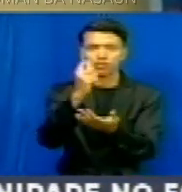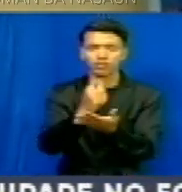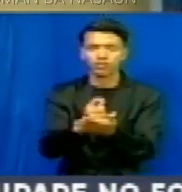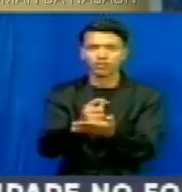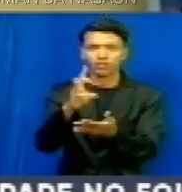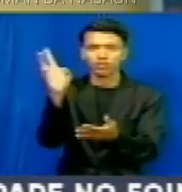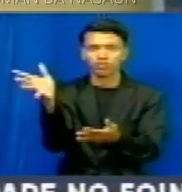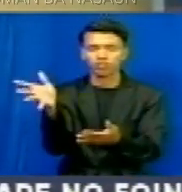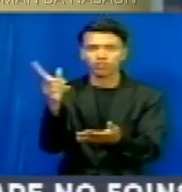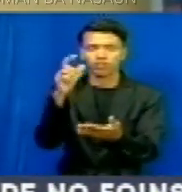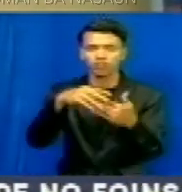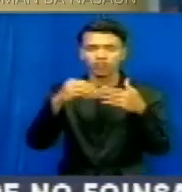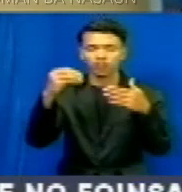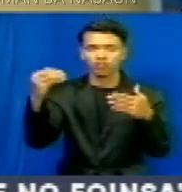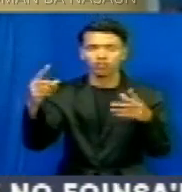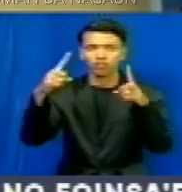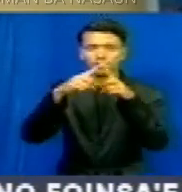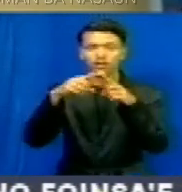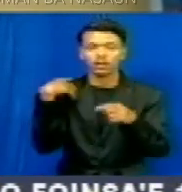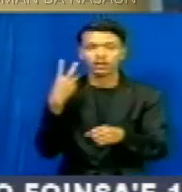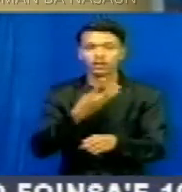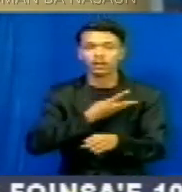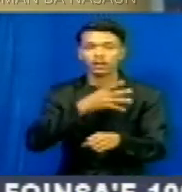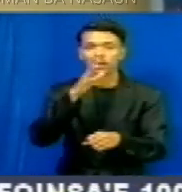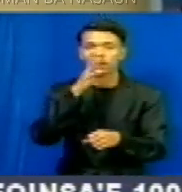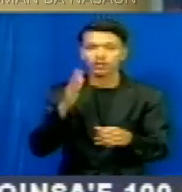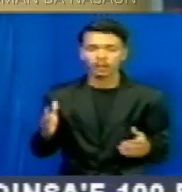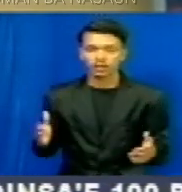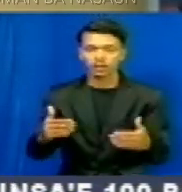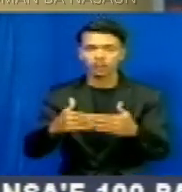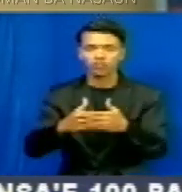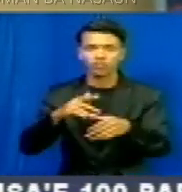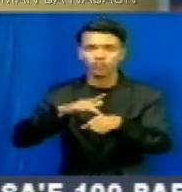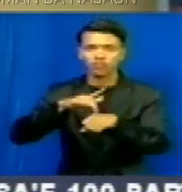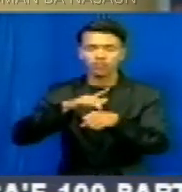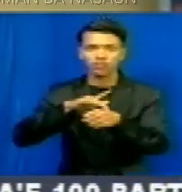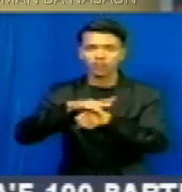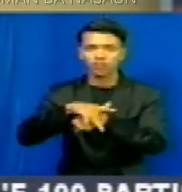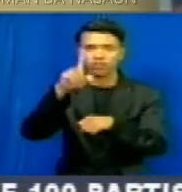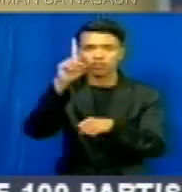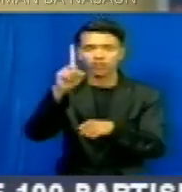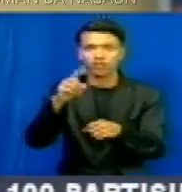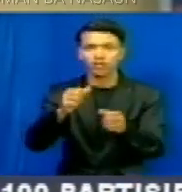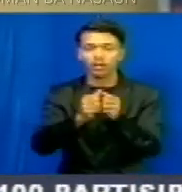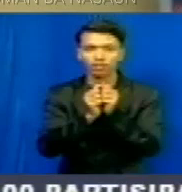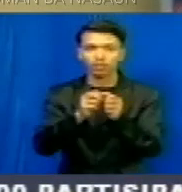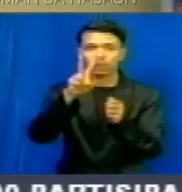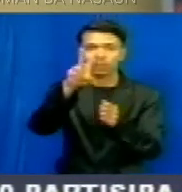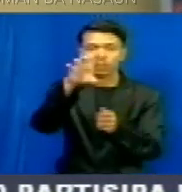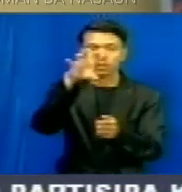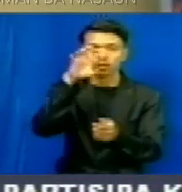850 dólares americanos. Bairro tenha ina e sem rua cedo. Na ida, moto 250